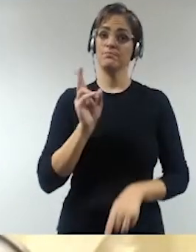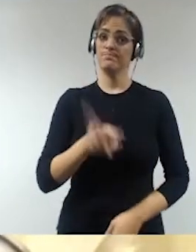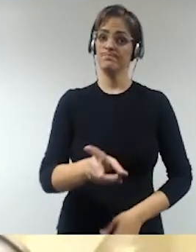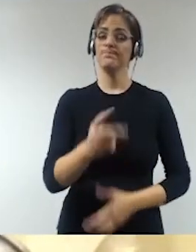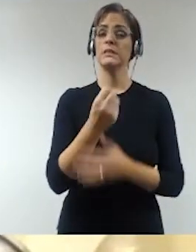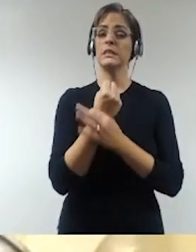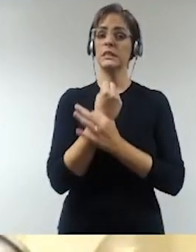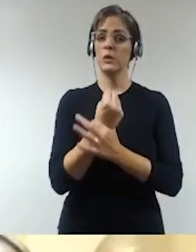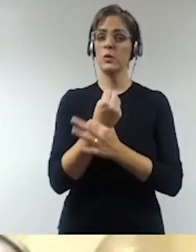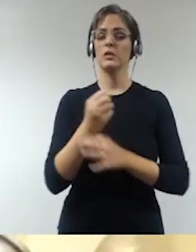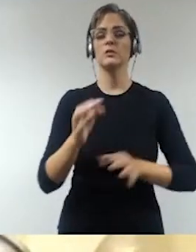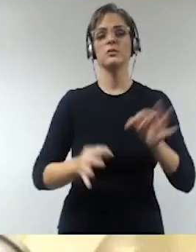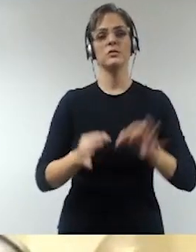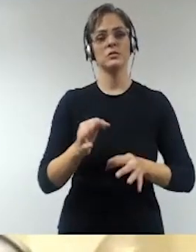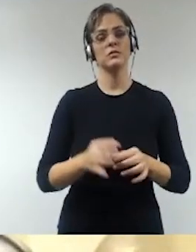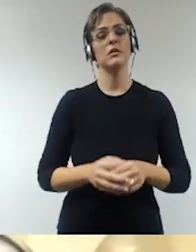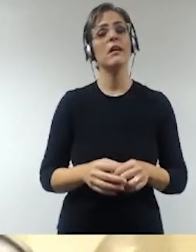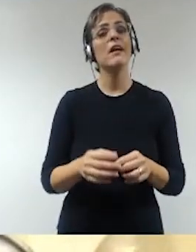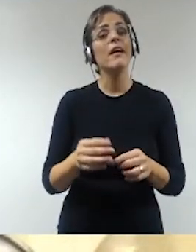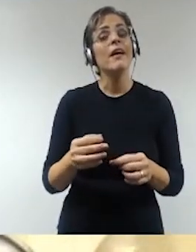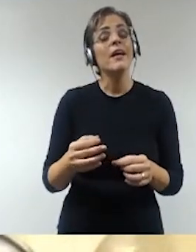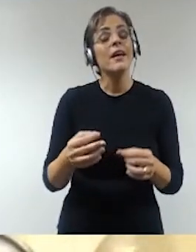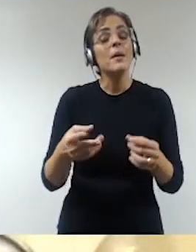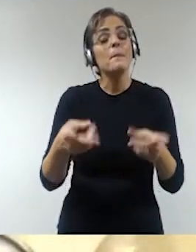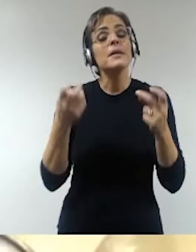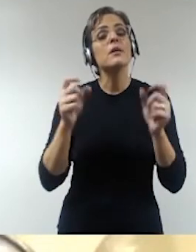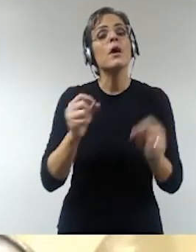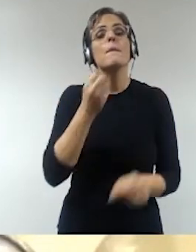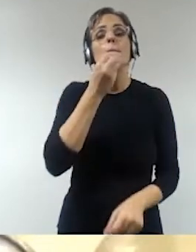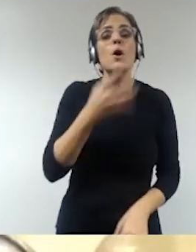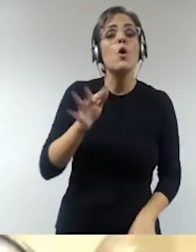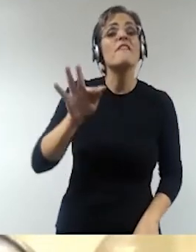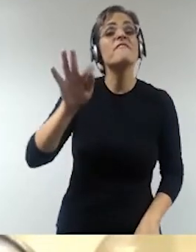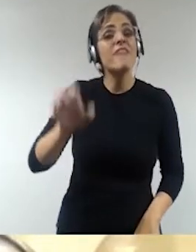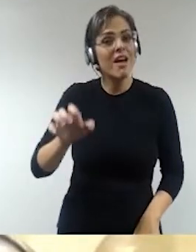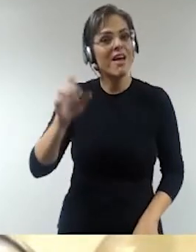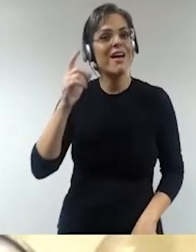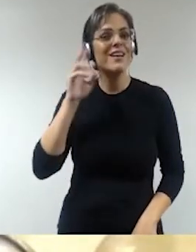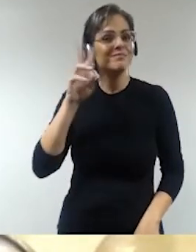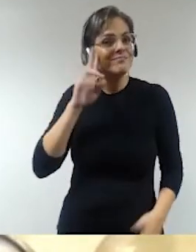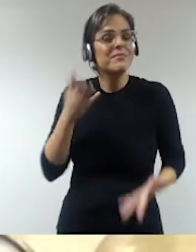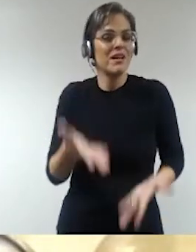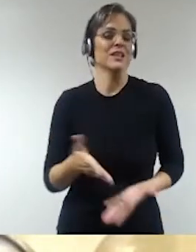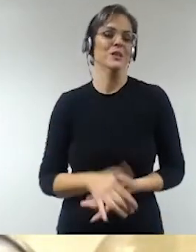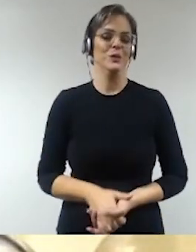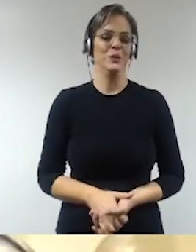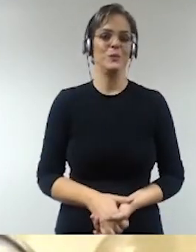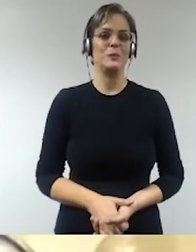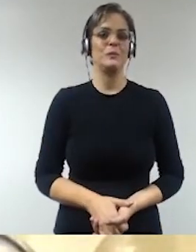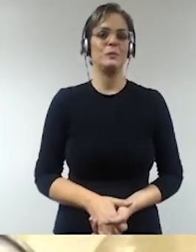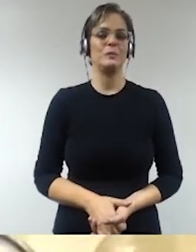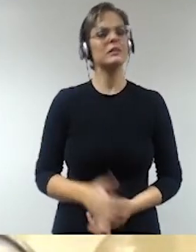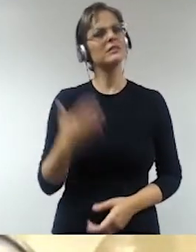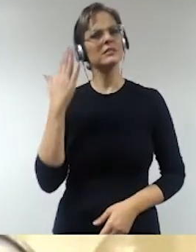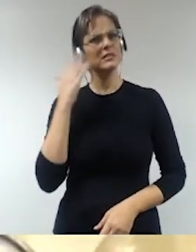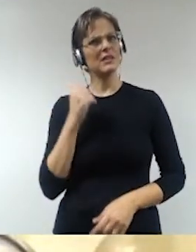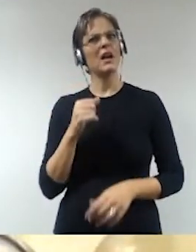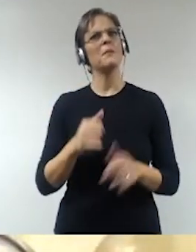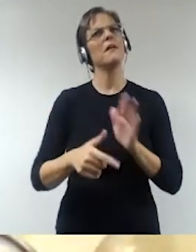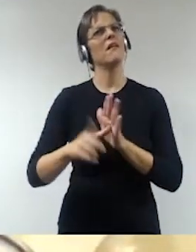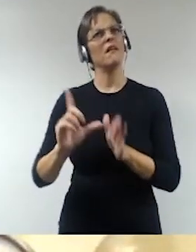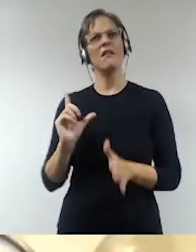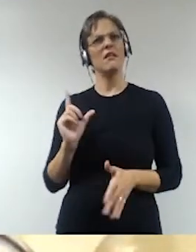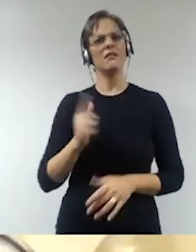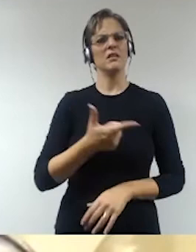a boa-fé. Nesse sentido, a gente já pode dizer que, mesmo antes da lei de 2018,